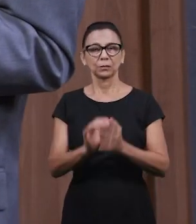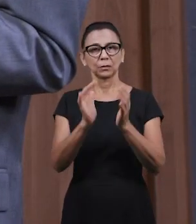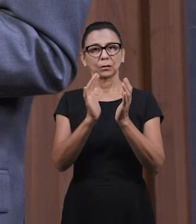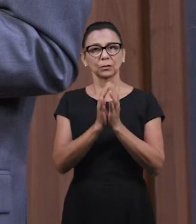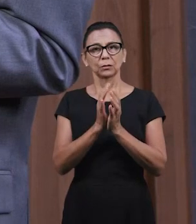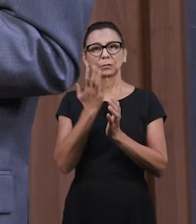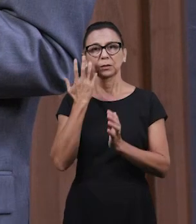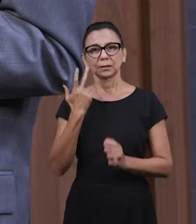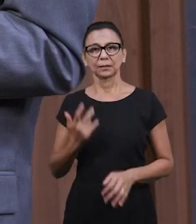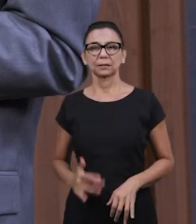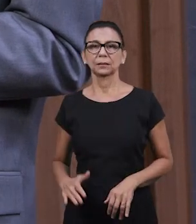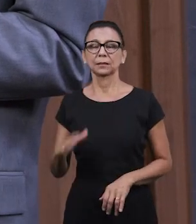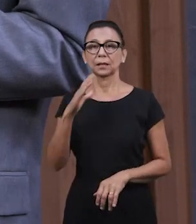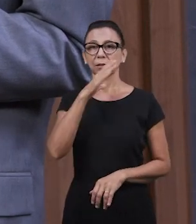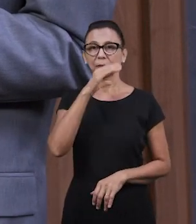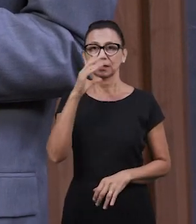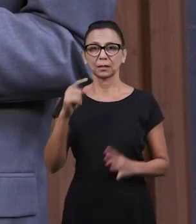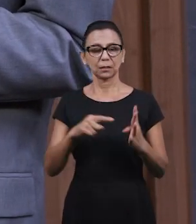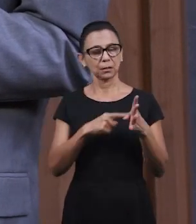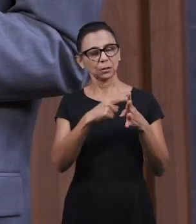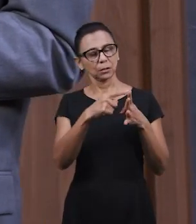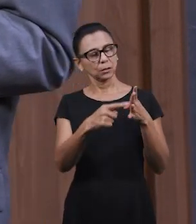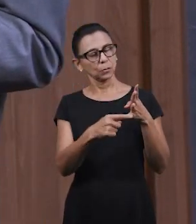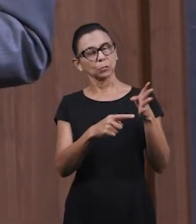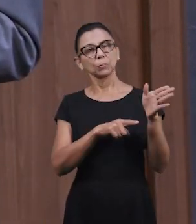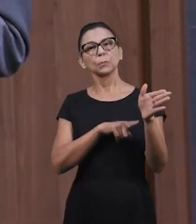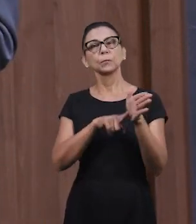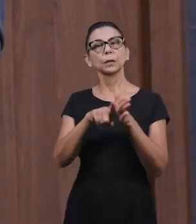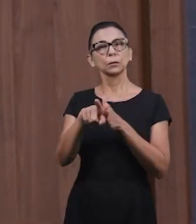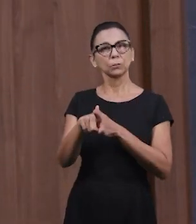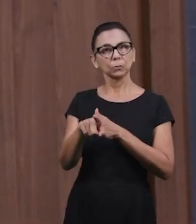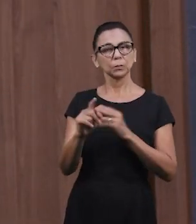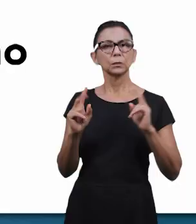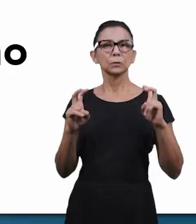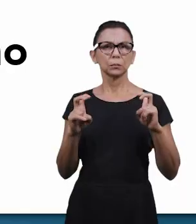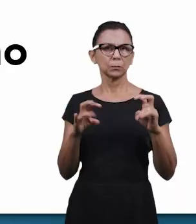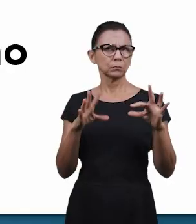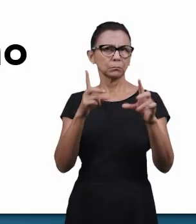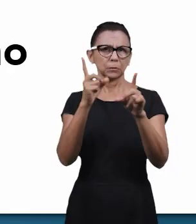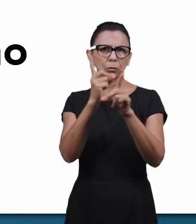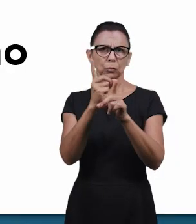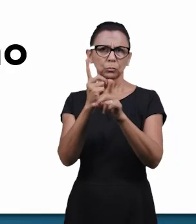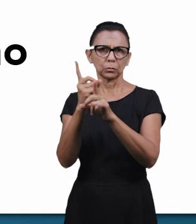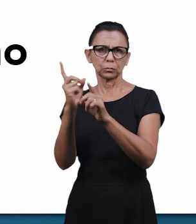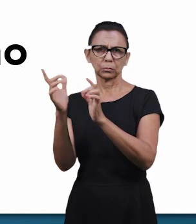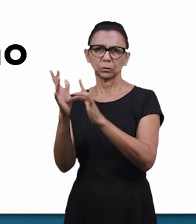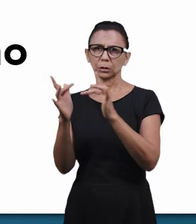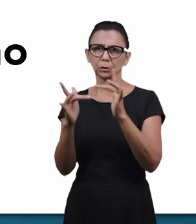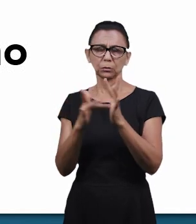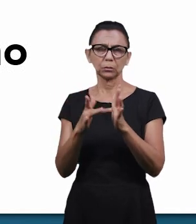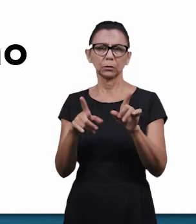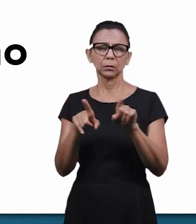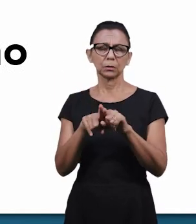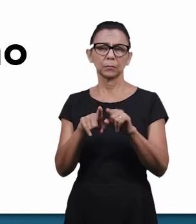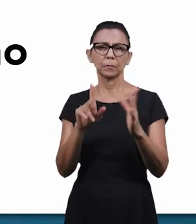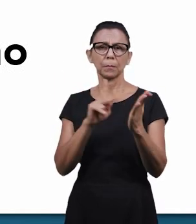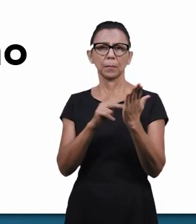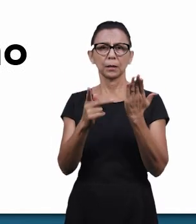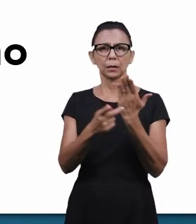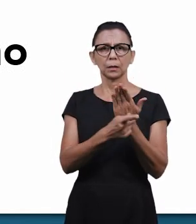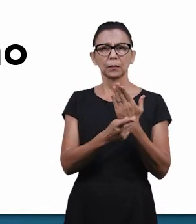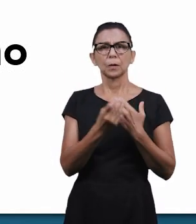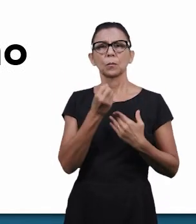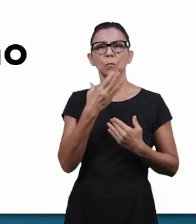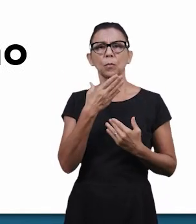crianças, intermediários e adolescentes. 4 perguntas. O assunto é encontros com Jesus, a parábola é a parábola do bom